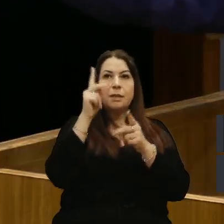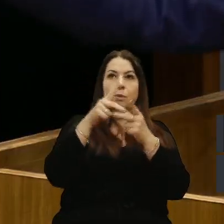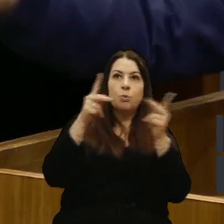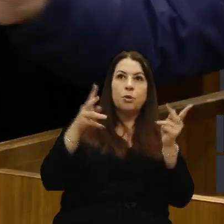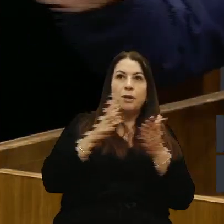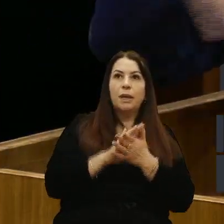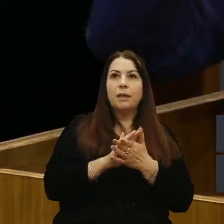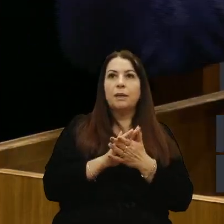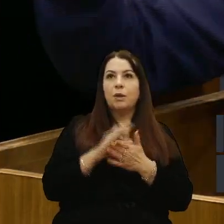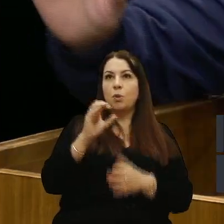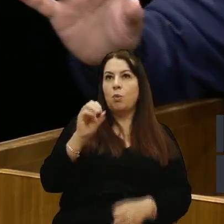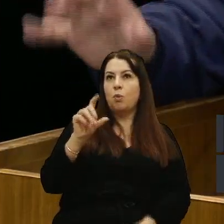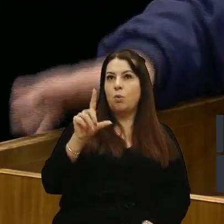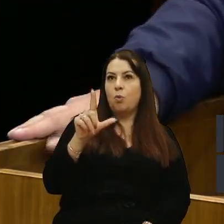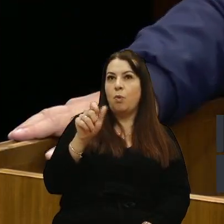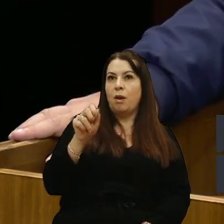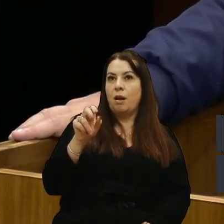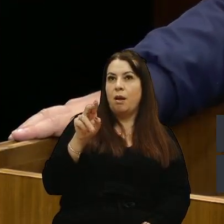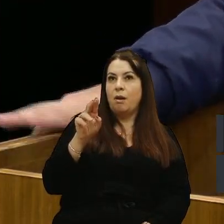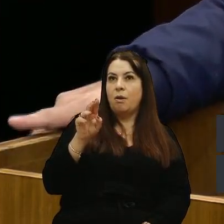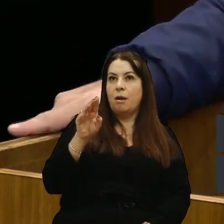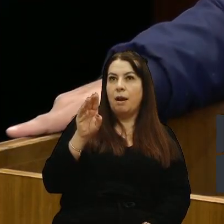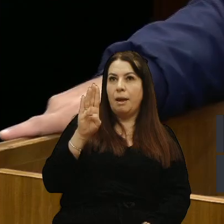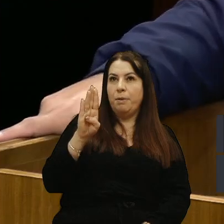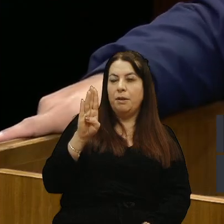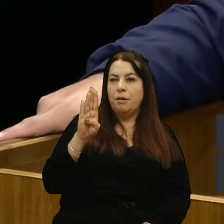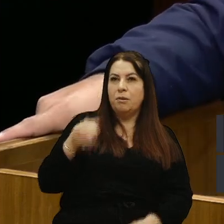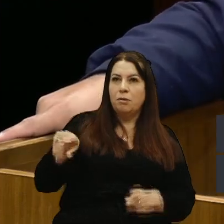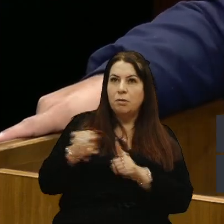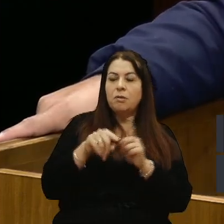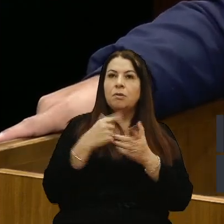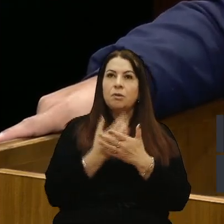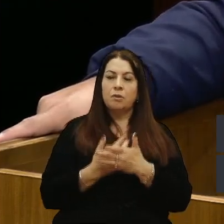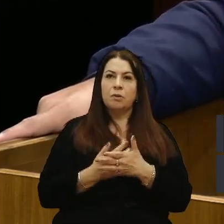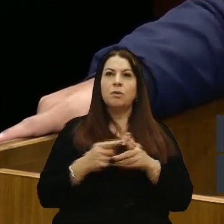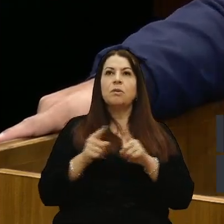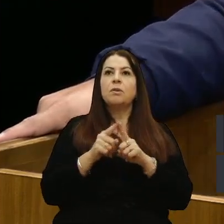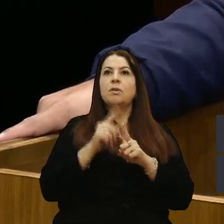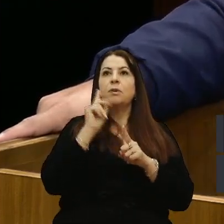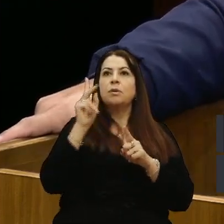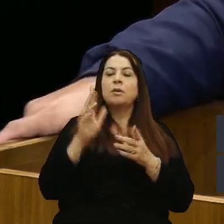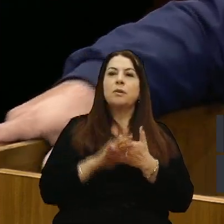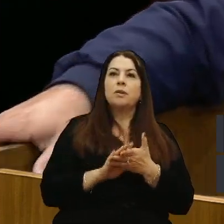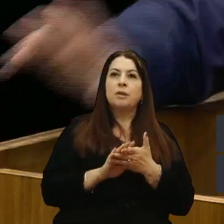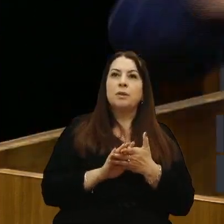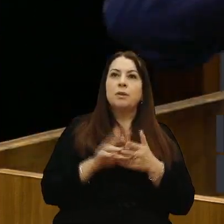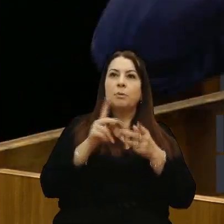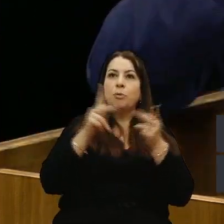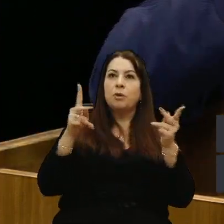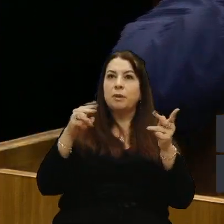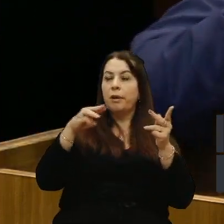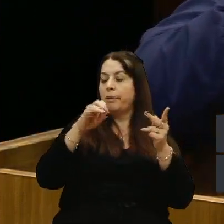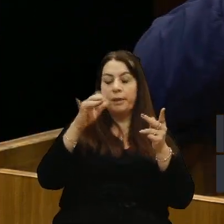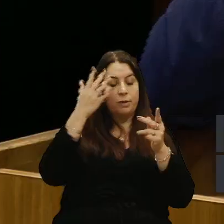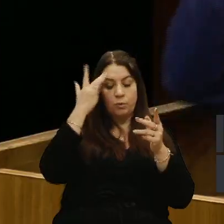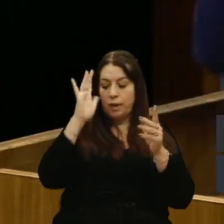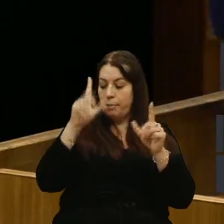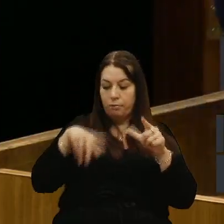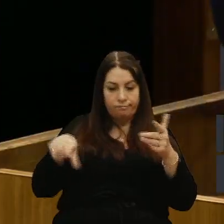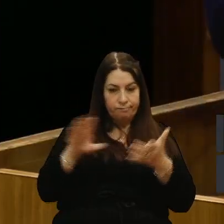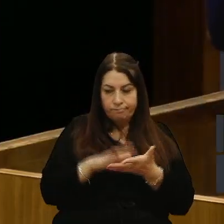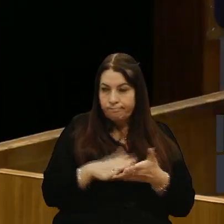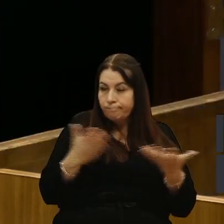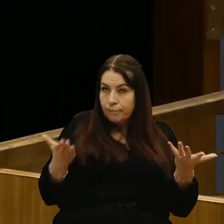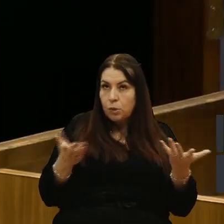perto da UAB, porque eles não sabem onde é que é o portal. Ou o portal lá na São Leopoldo, que está portal da Maestra. Não sabem onde é que é.